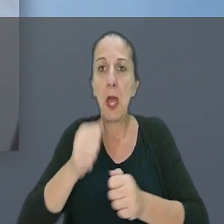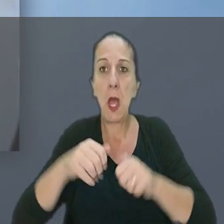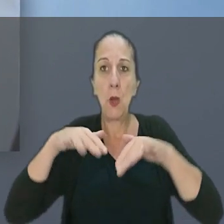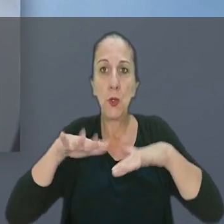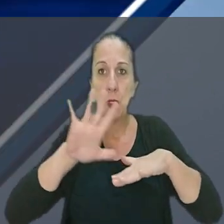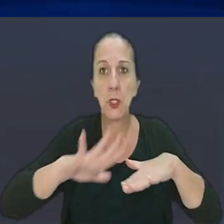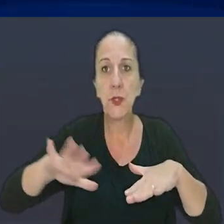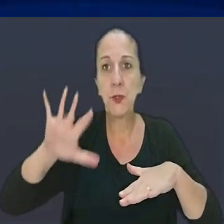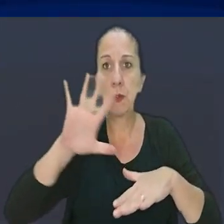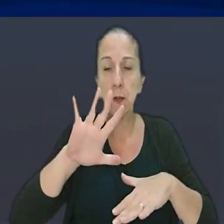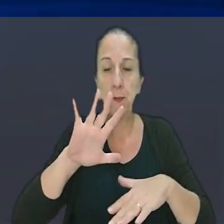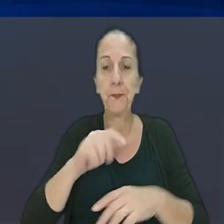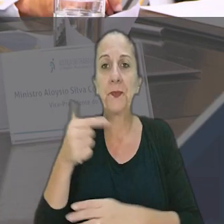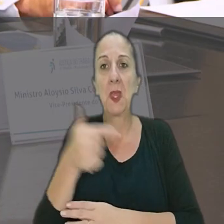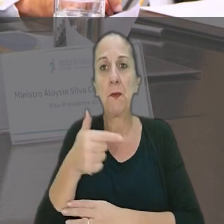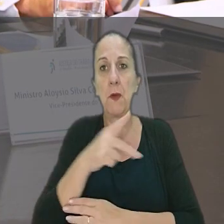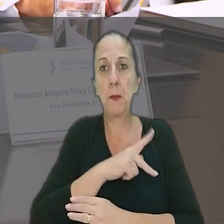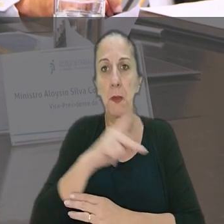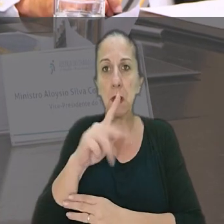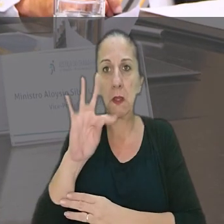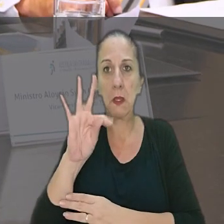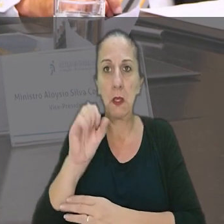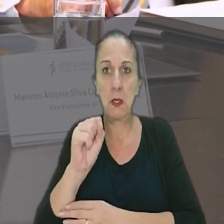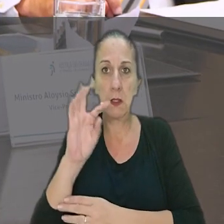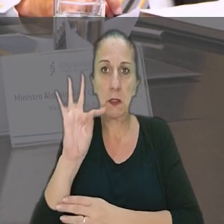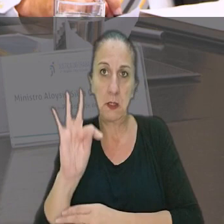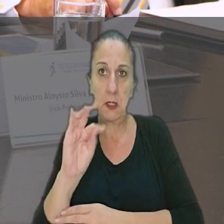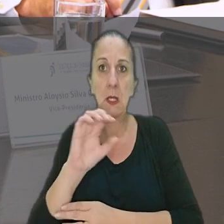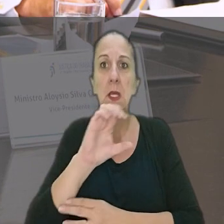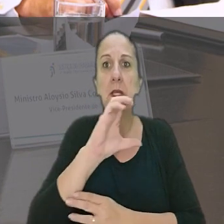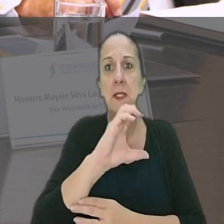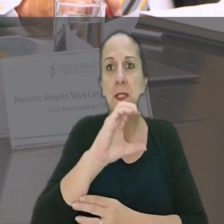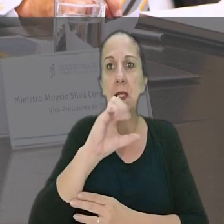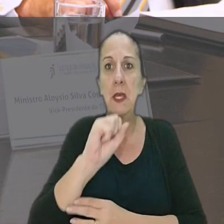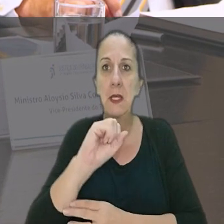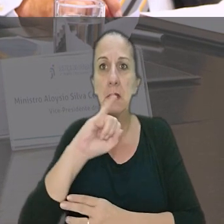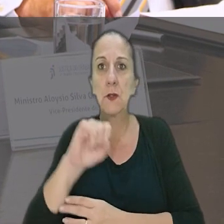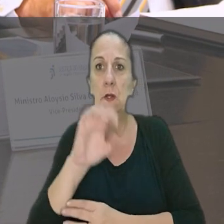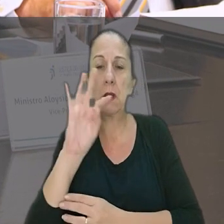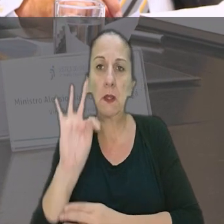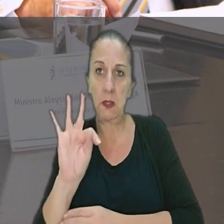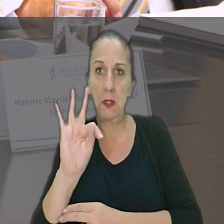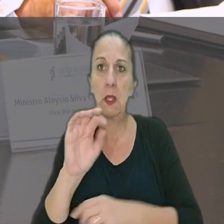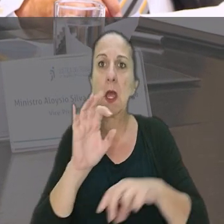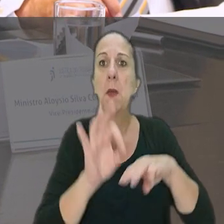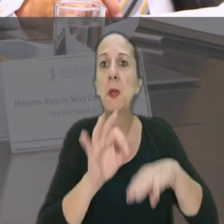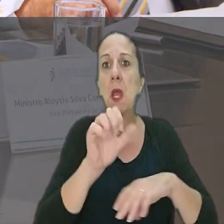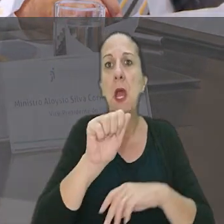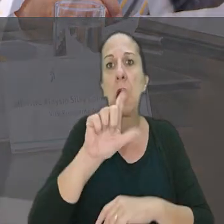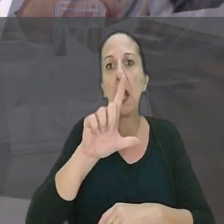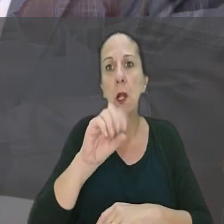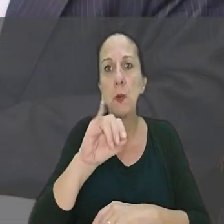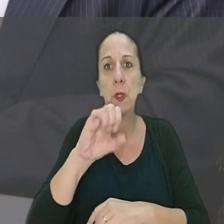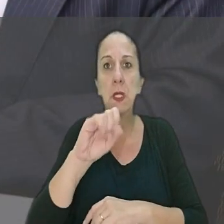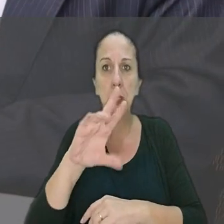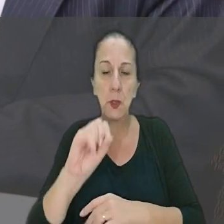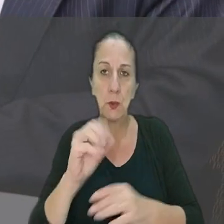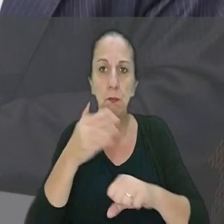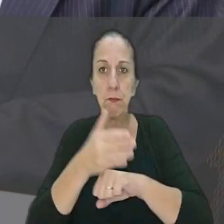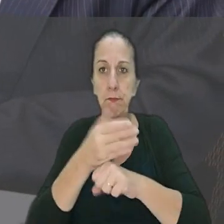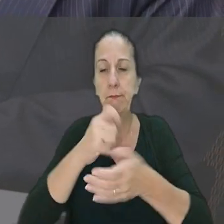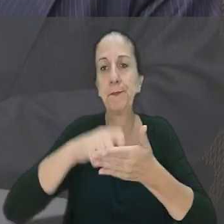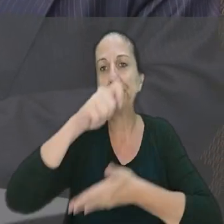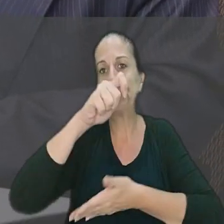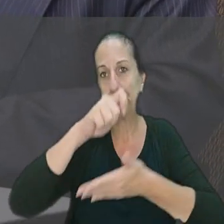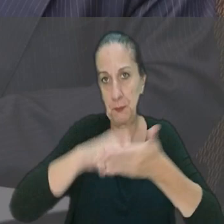geral. O vice-presidente do TST e do CSJT, ministro Aloísio Corrêa da Veiga, participou da